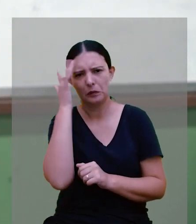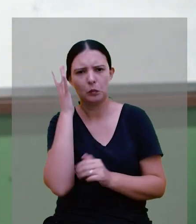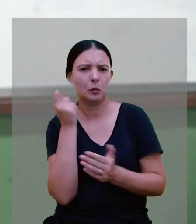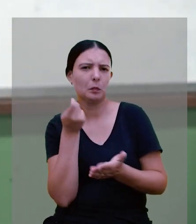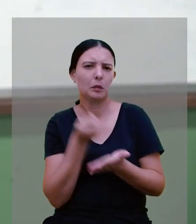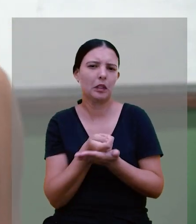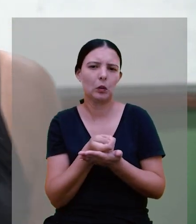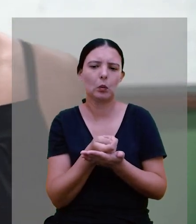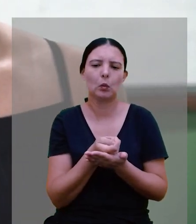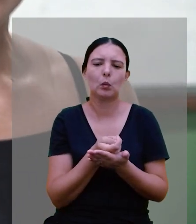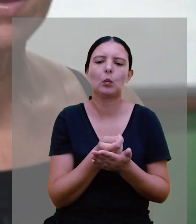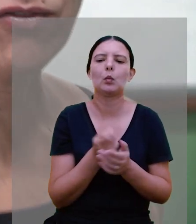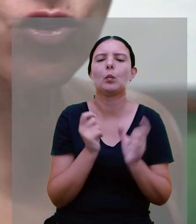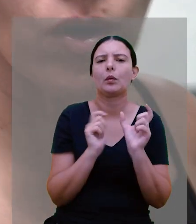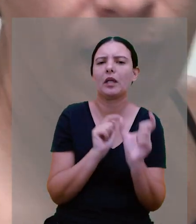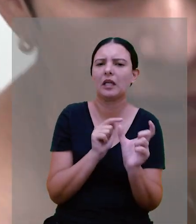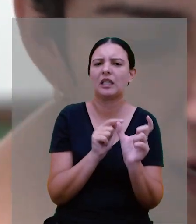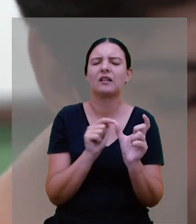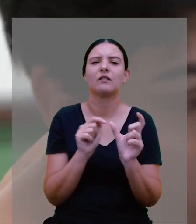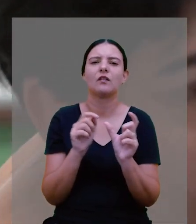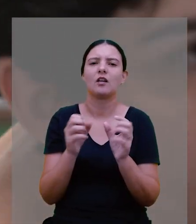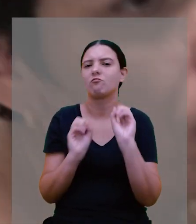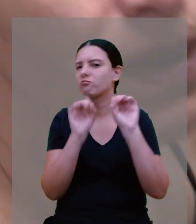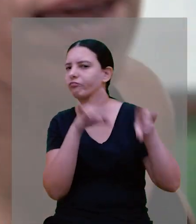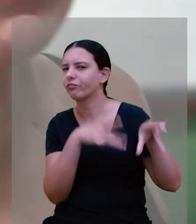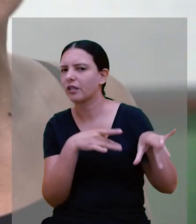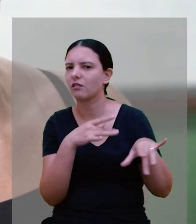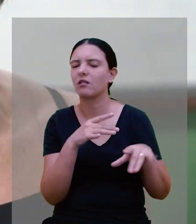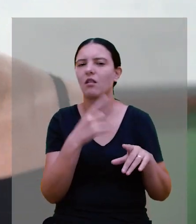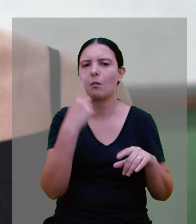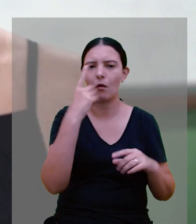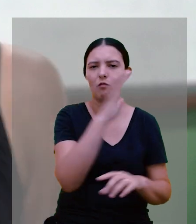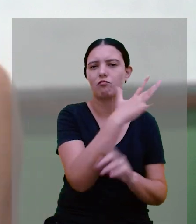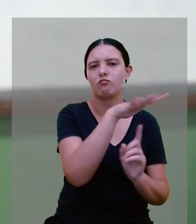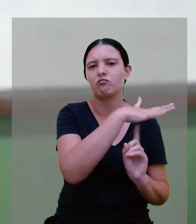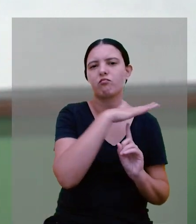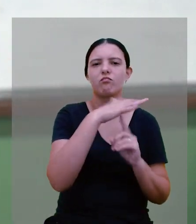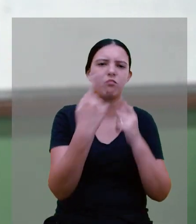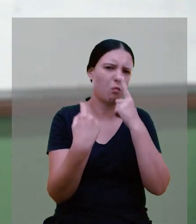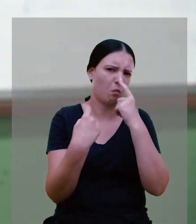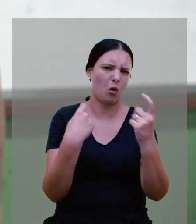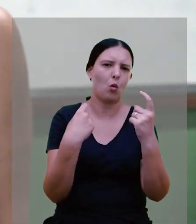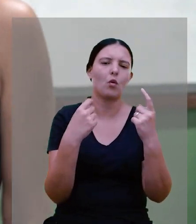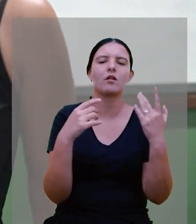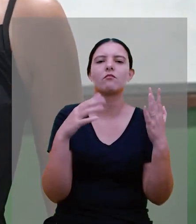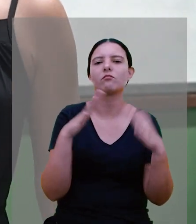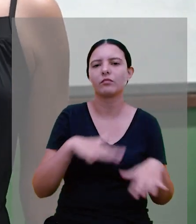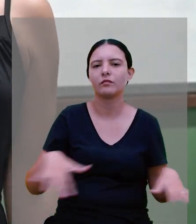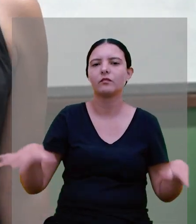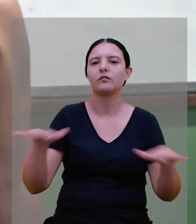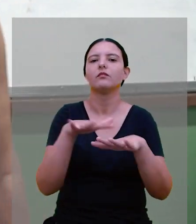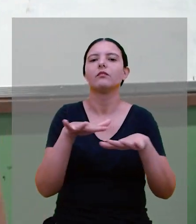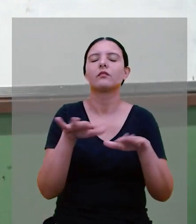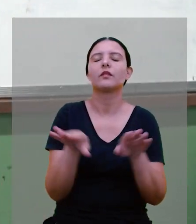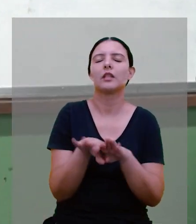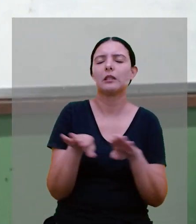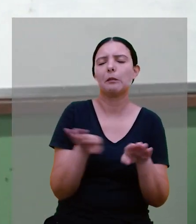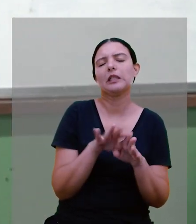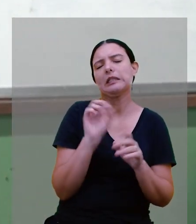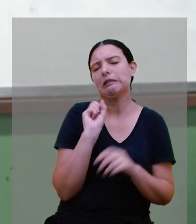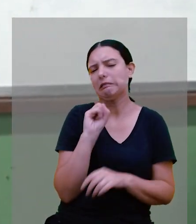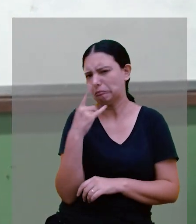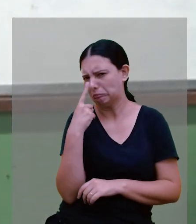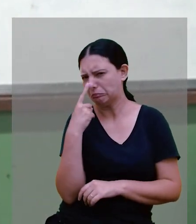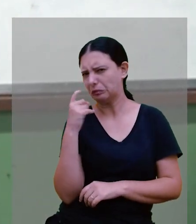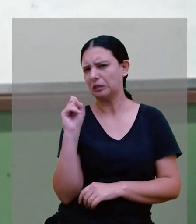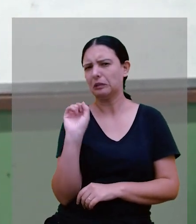essa bateria vai jogar ela e vai poluir o meio ambiente? Será que essa poluição do meio ambiente que está sendo causada